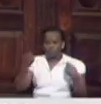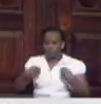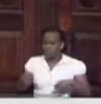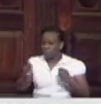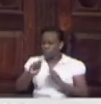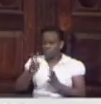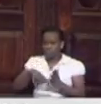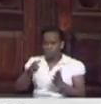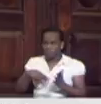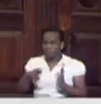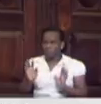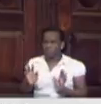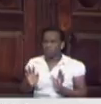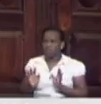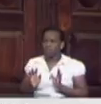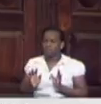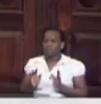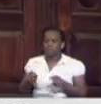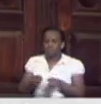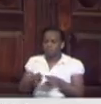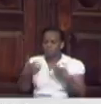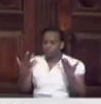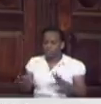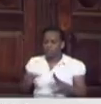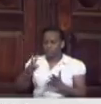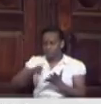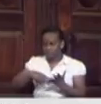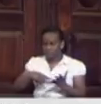ler e não quero ler